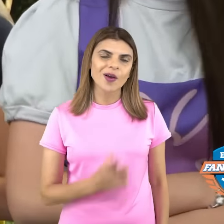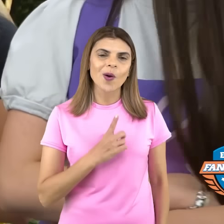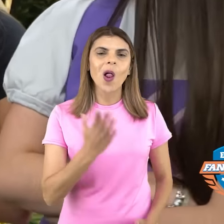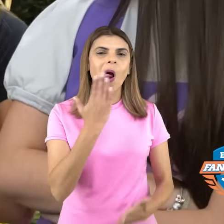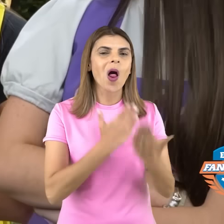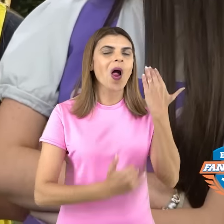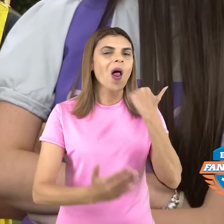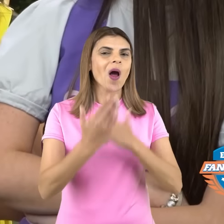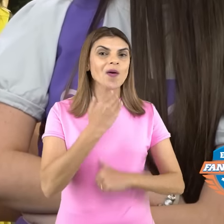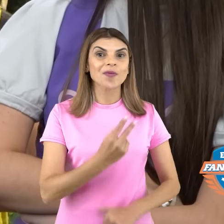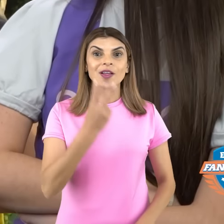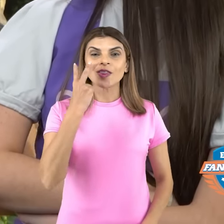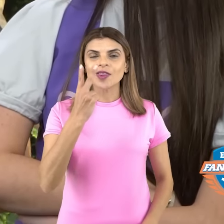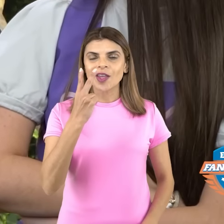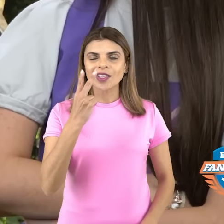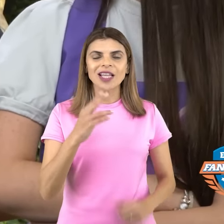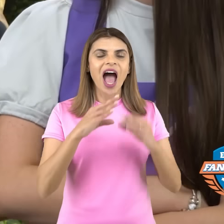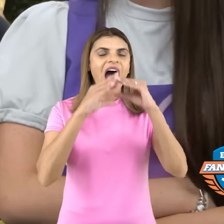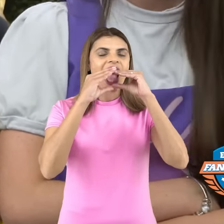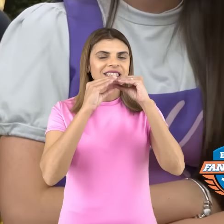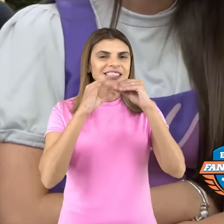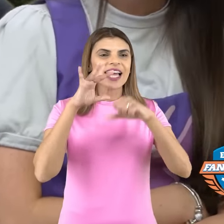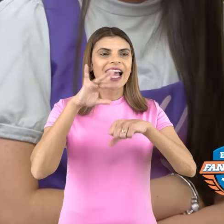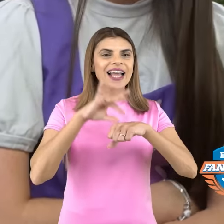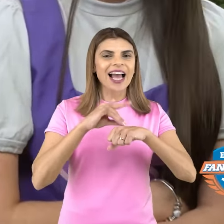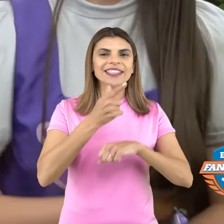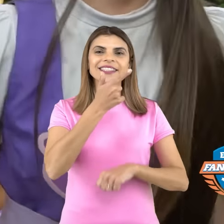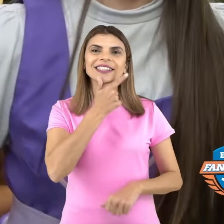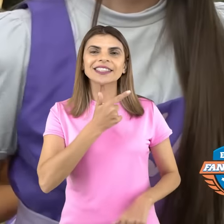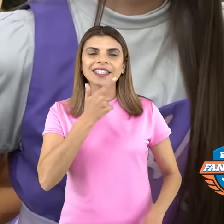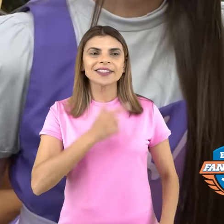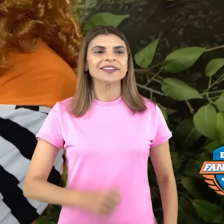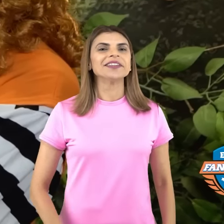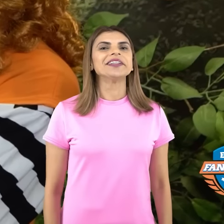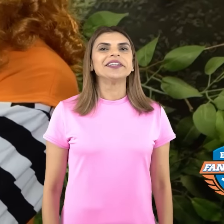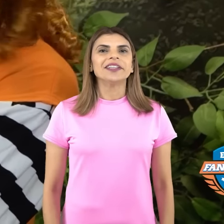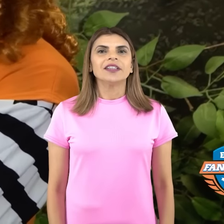comeria 2 cheeseburgers, carne e queijo.